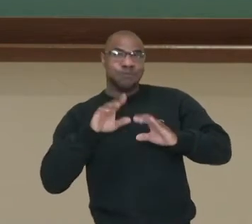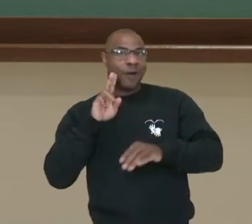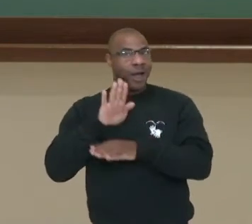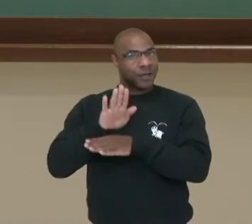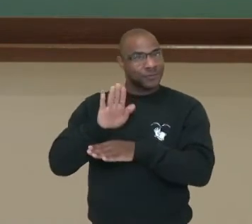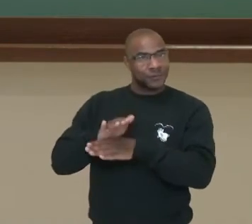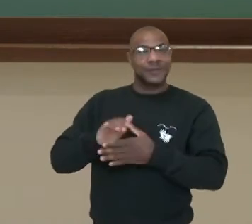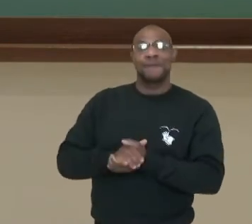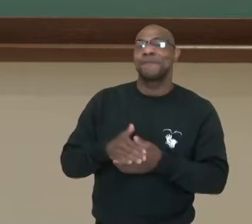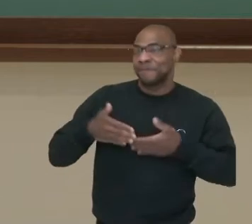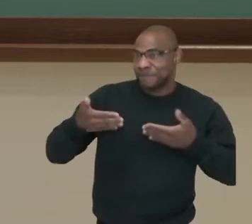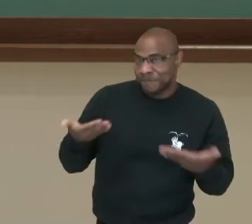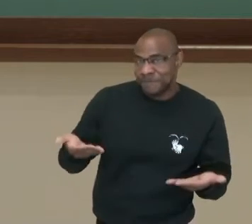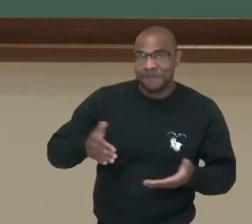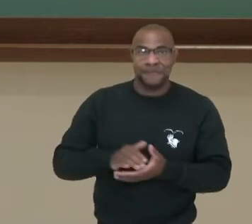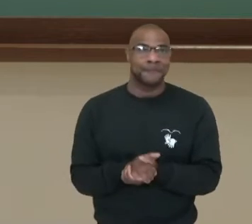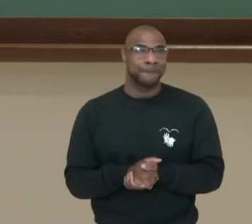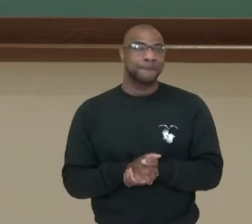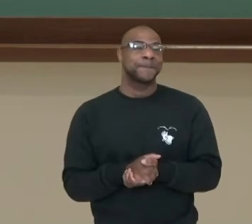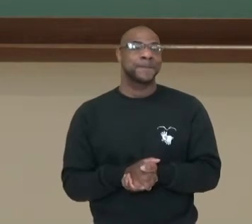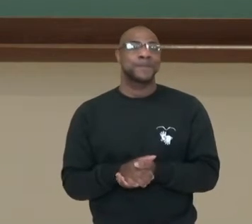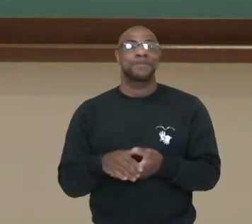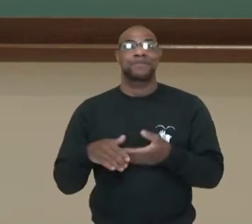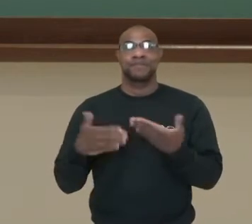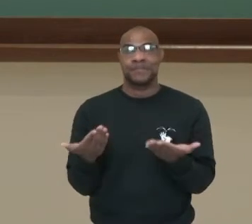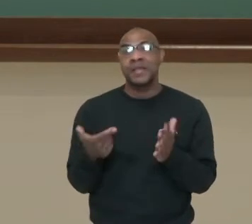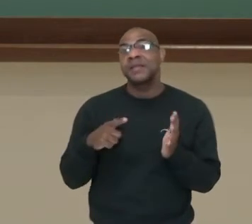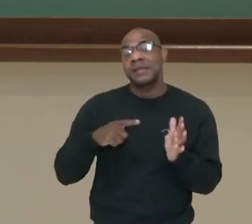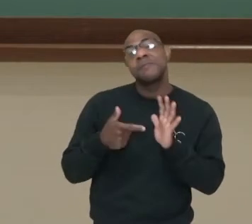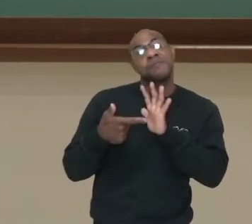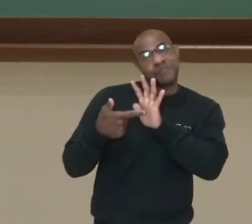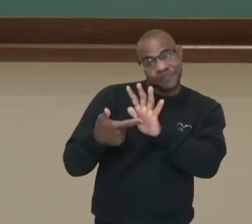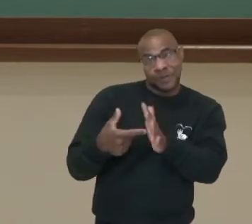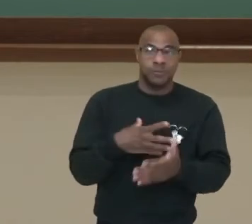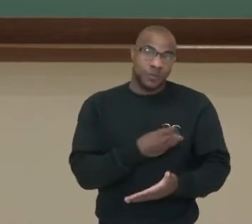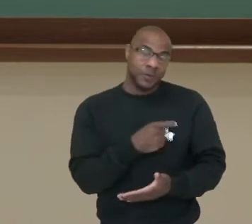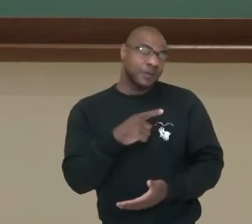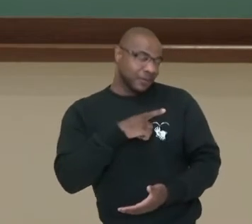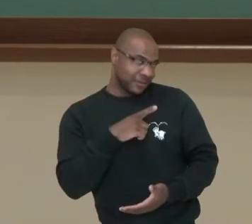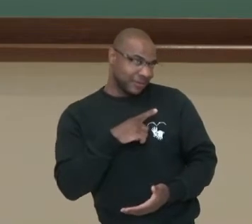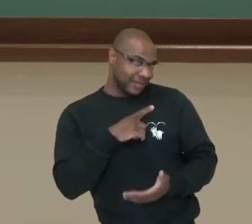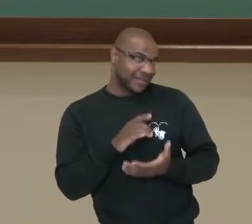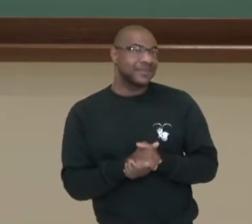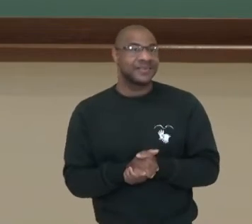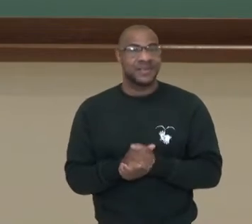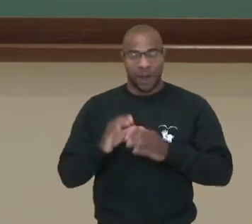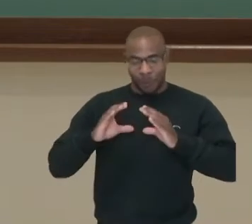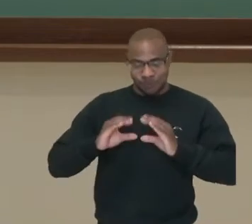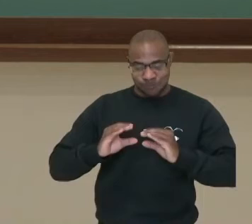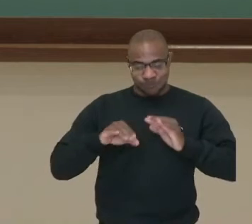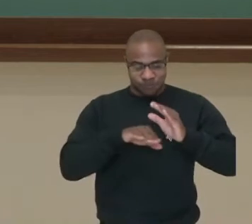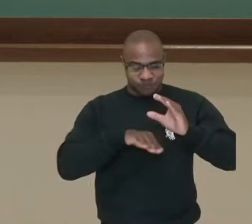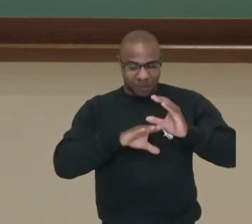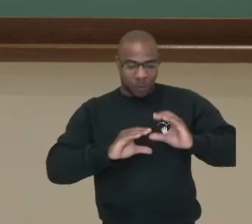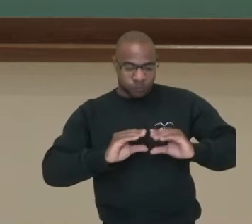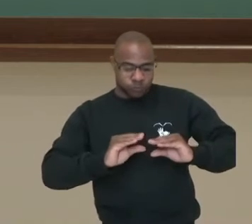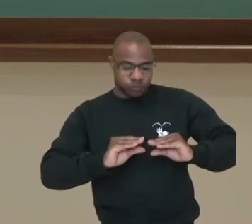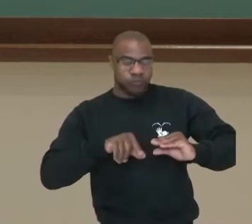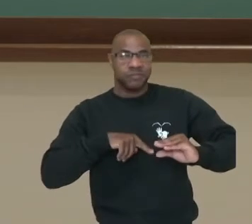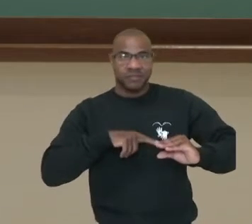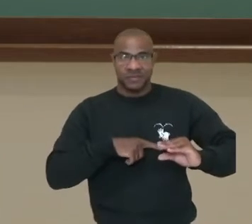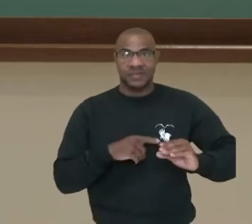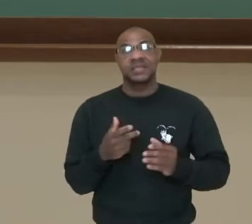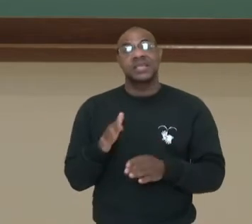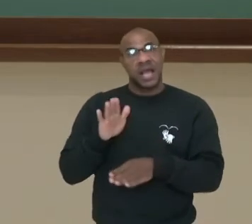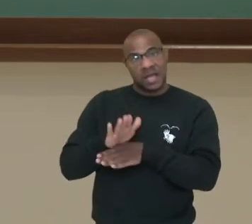os mamíferos é o único grupo de animais que apresenta esse diafragma muscular que facilita e que auxilia o processo da